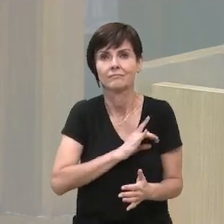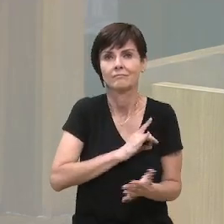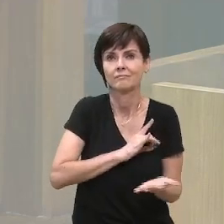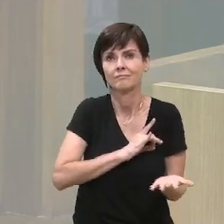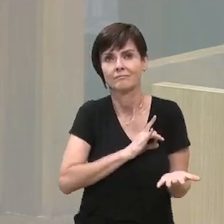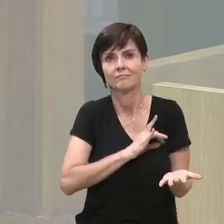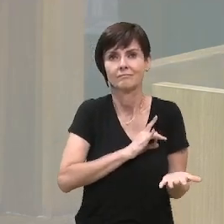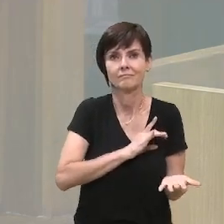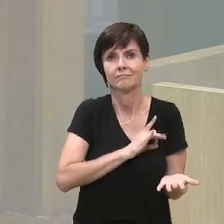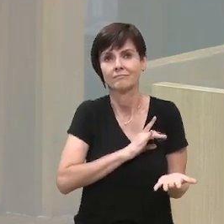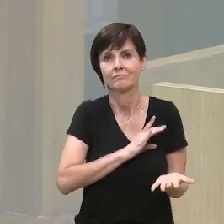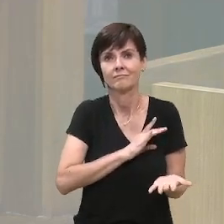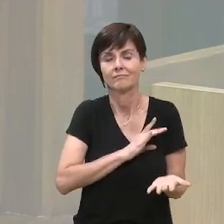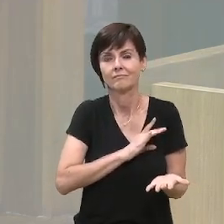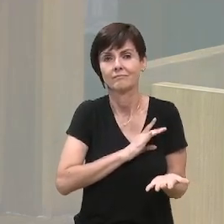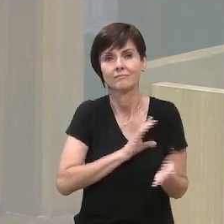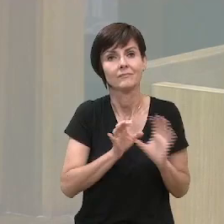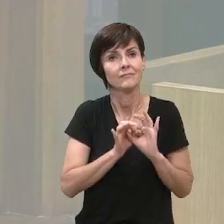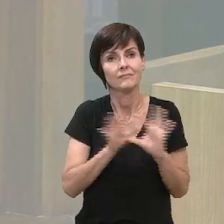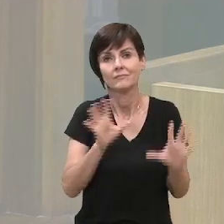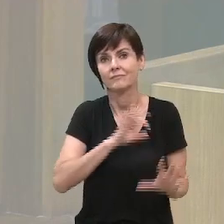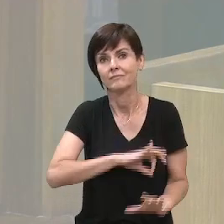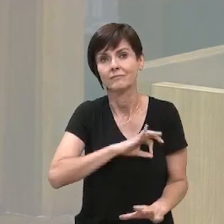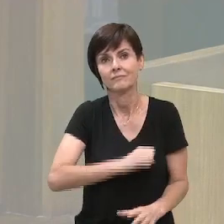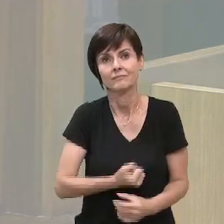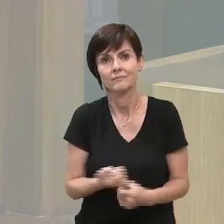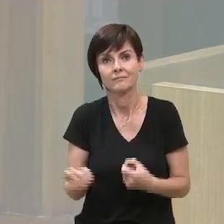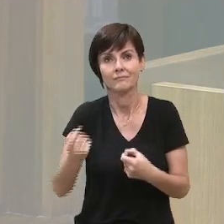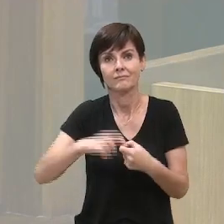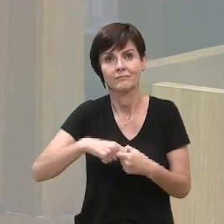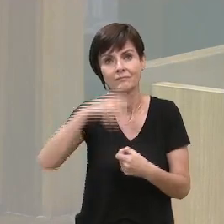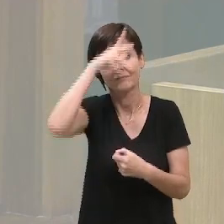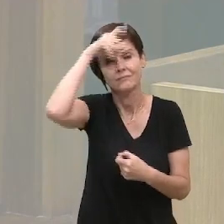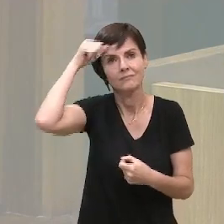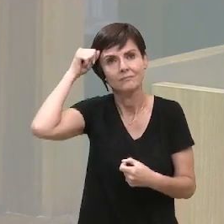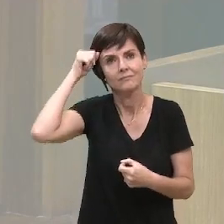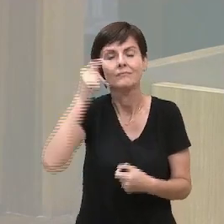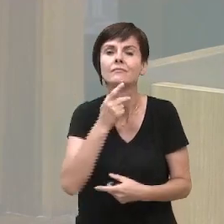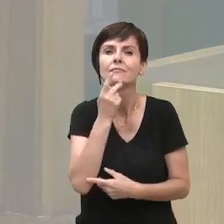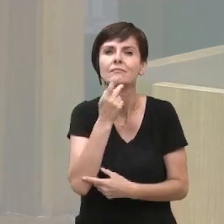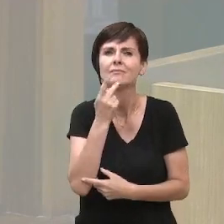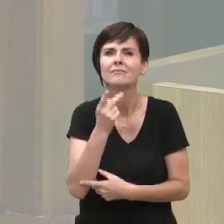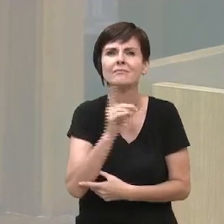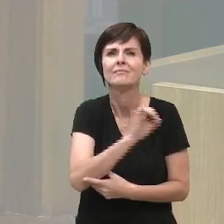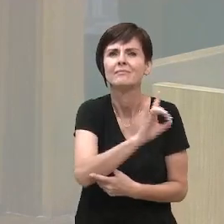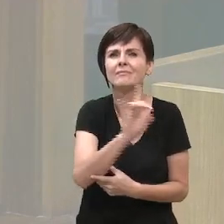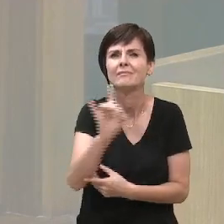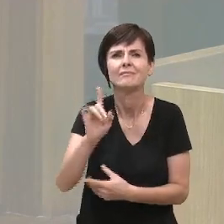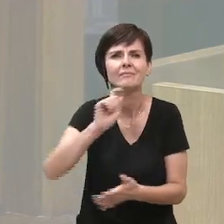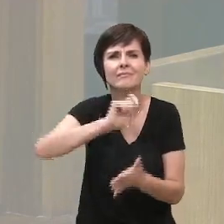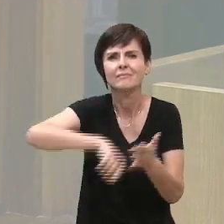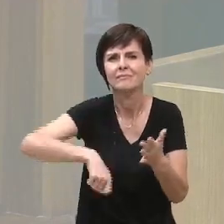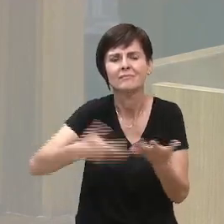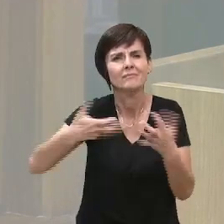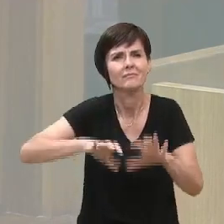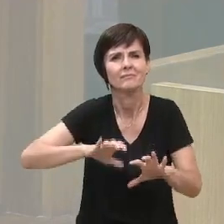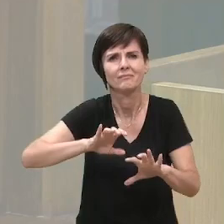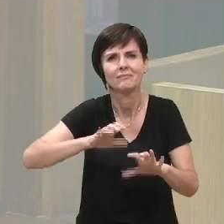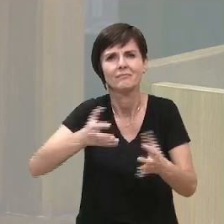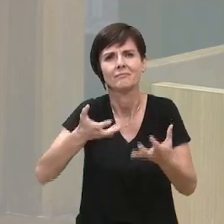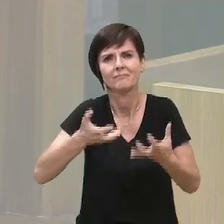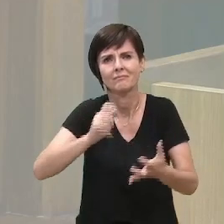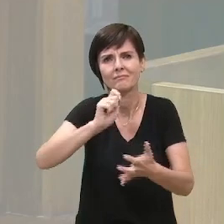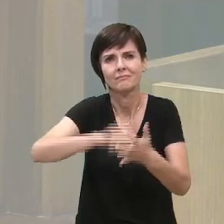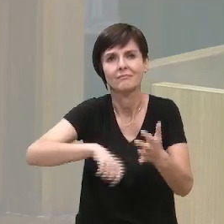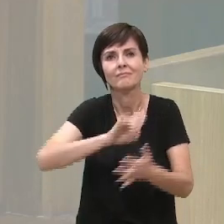com medinho disso, abre mão do salário. Pronto. E eu não vou aqui entrar nos méritos de quem assina ou quem não assina. Faça o